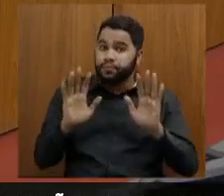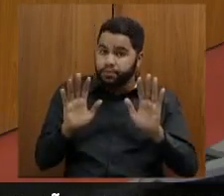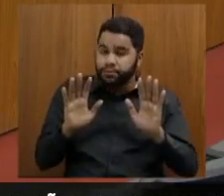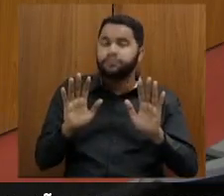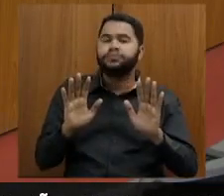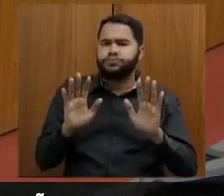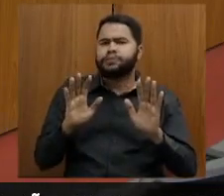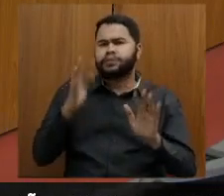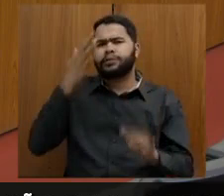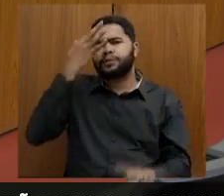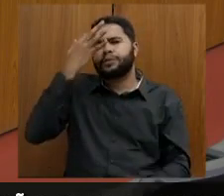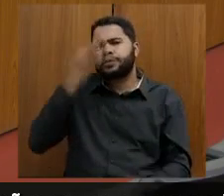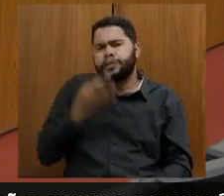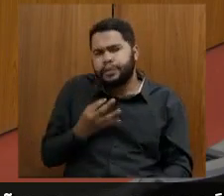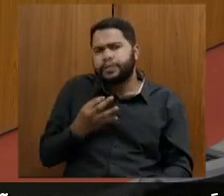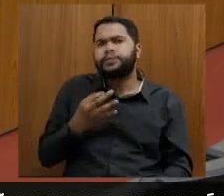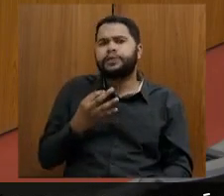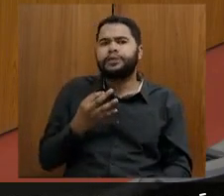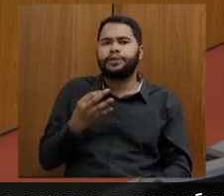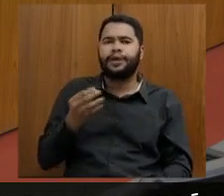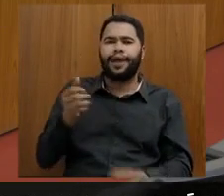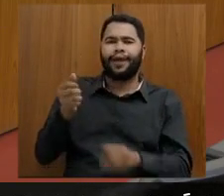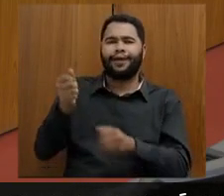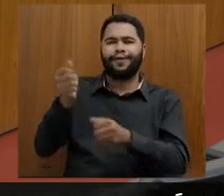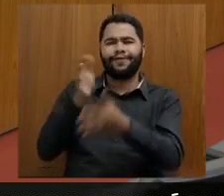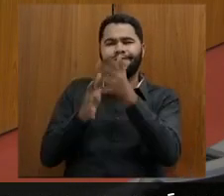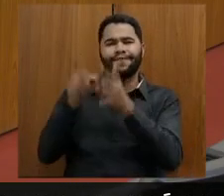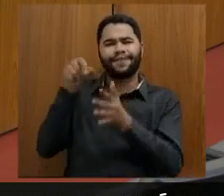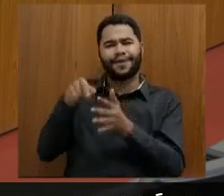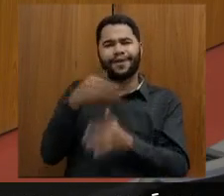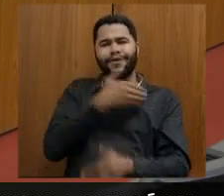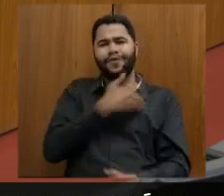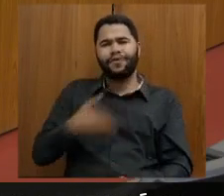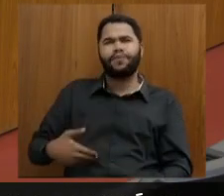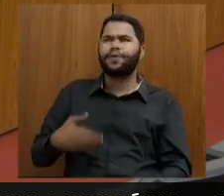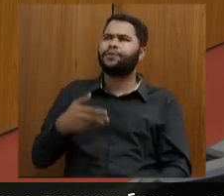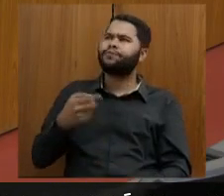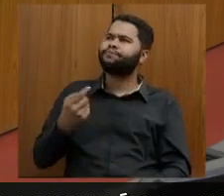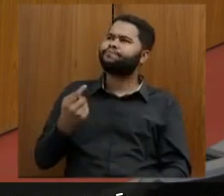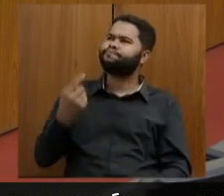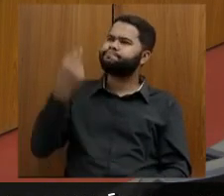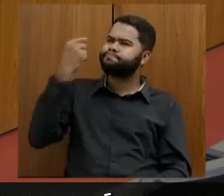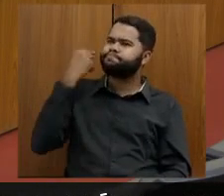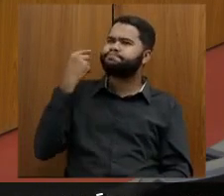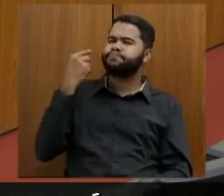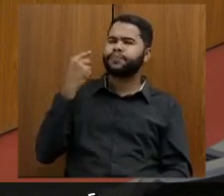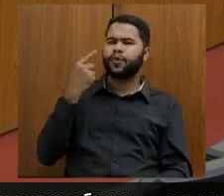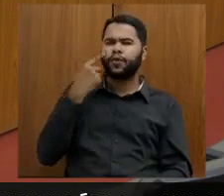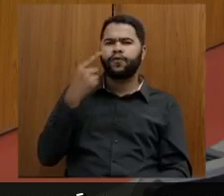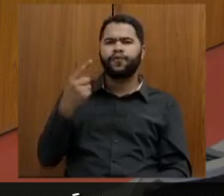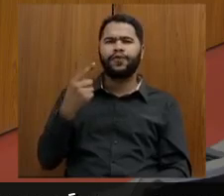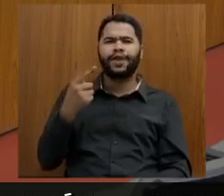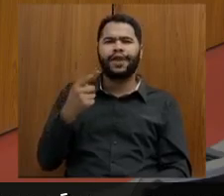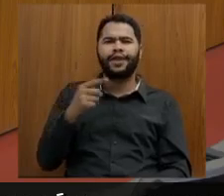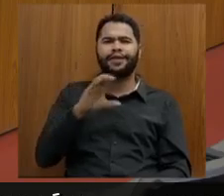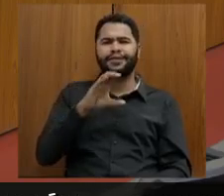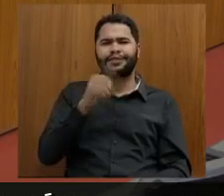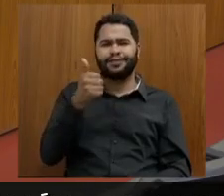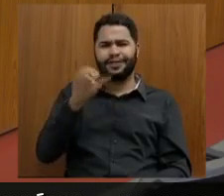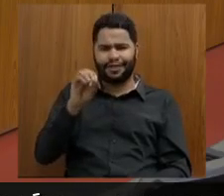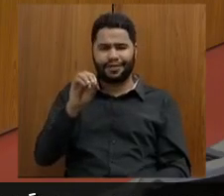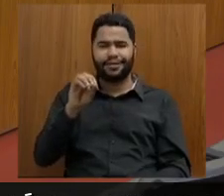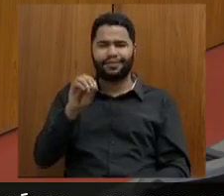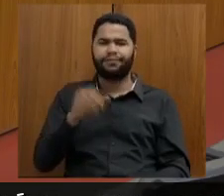um eu entendi a fala do governador porque o seguinte esses dias para trás eu vi lá uma C10 daquelas antígona